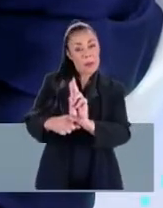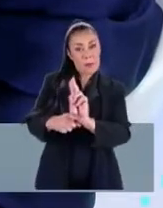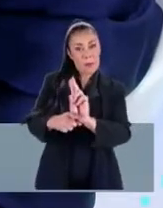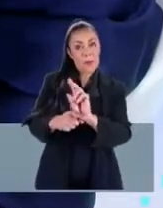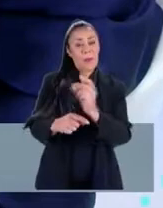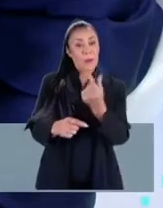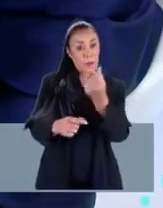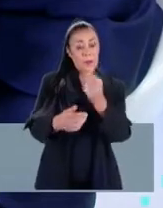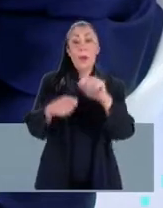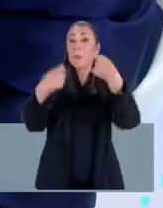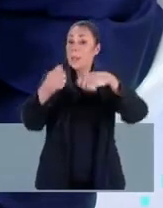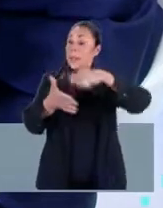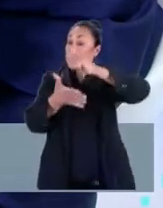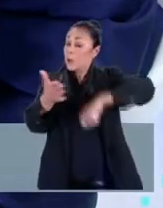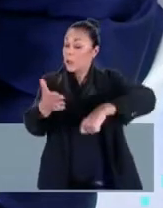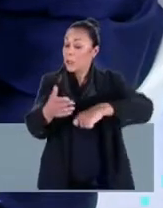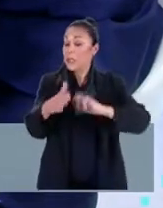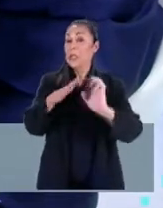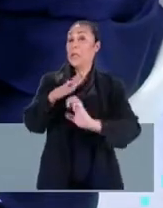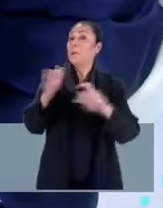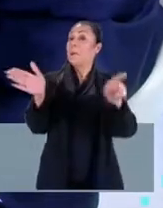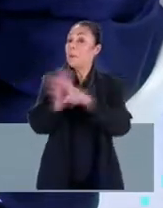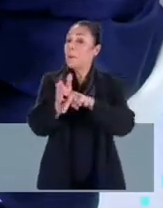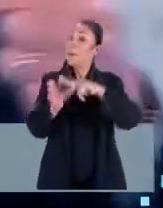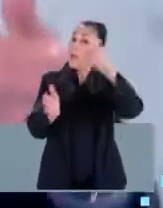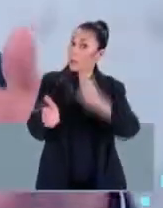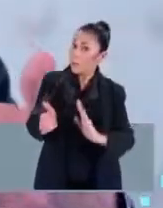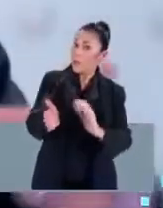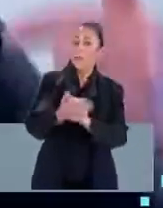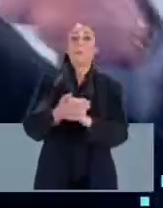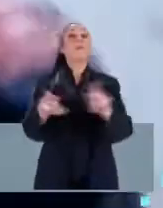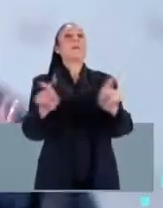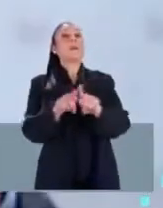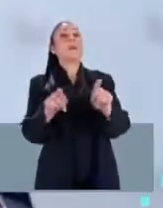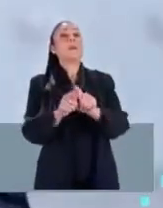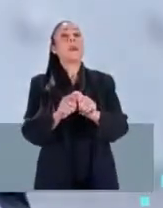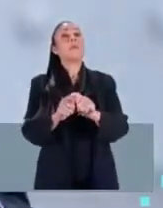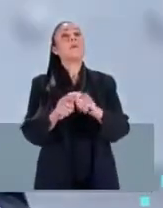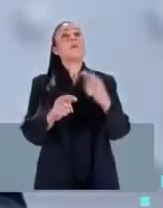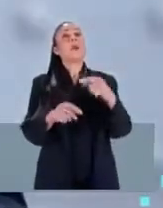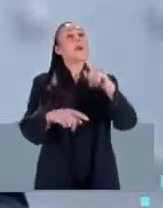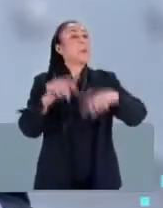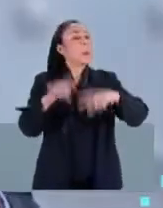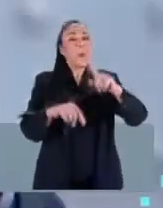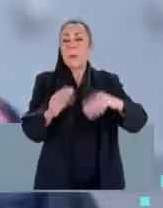é obrigada a contratar uma empresa brasileira. Segundo, os componentes